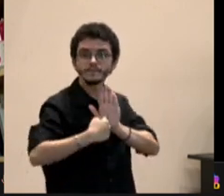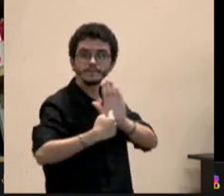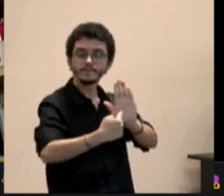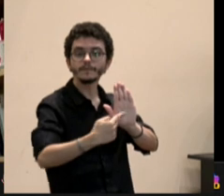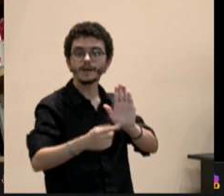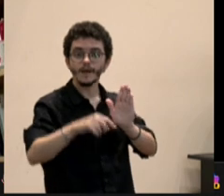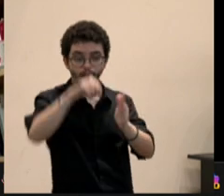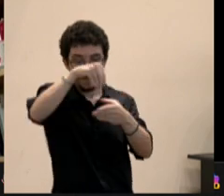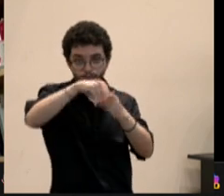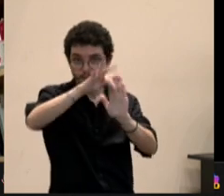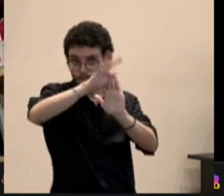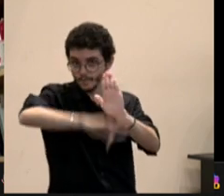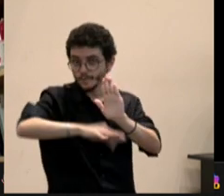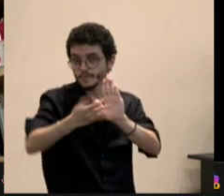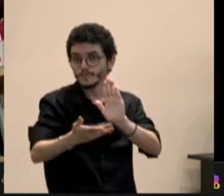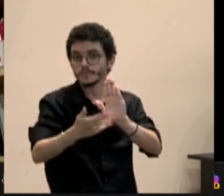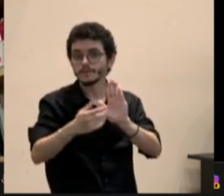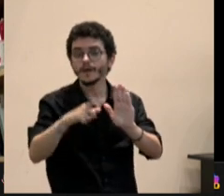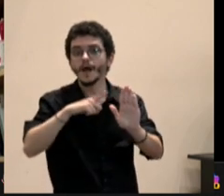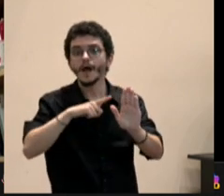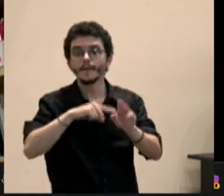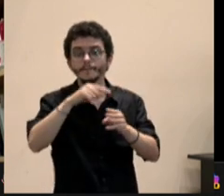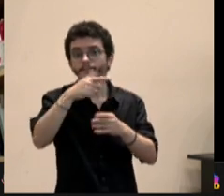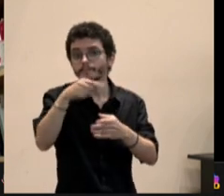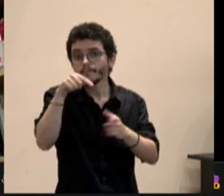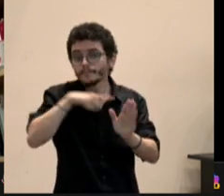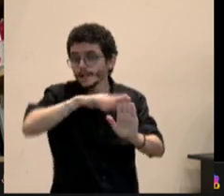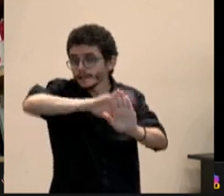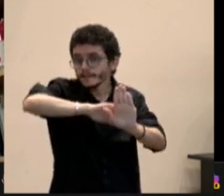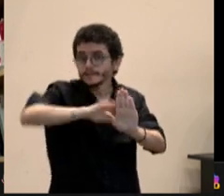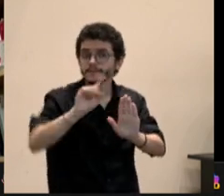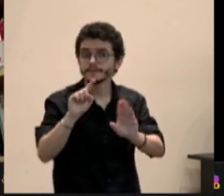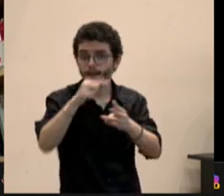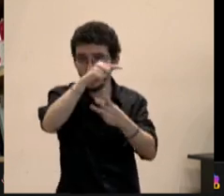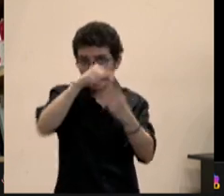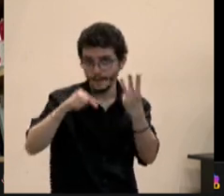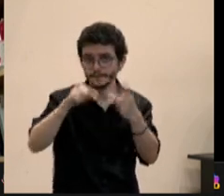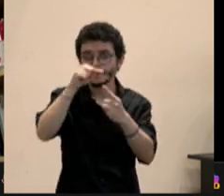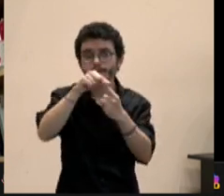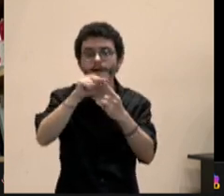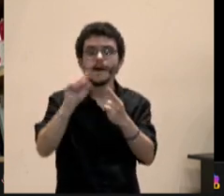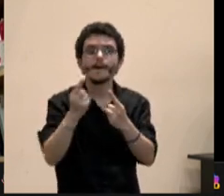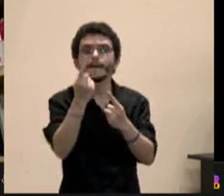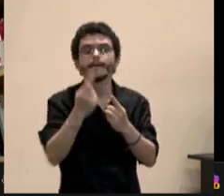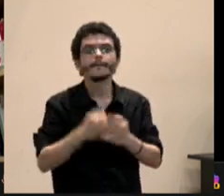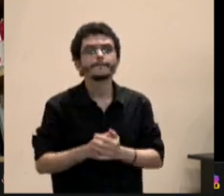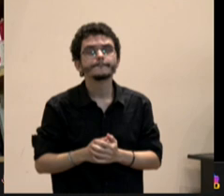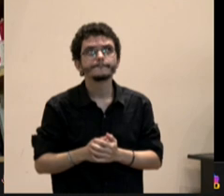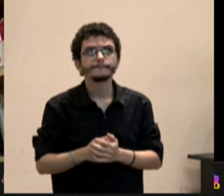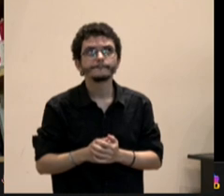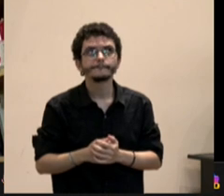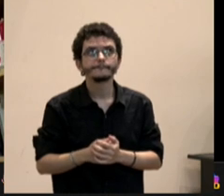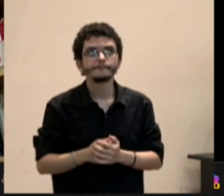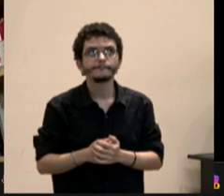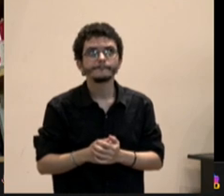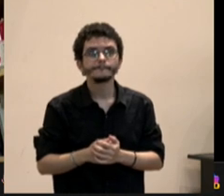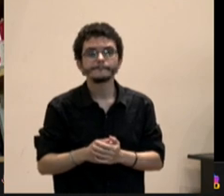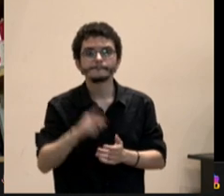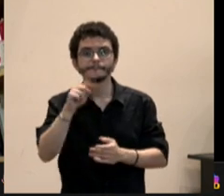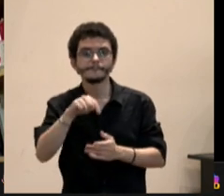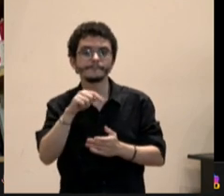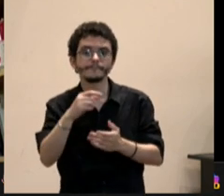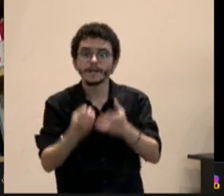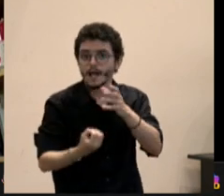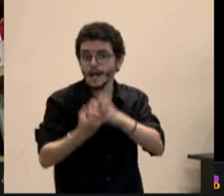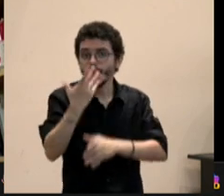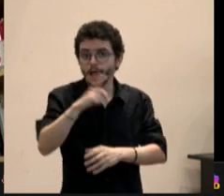da CONAI para três proposições, né? A primeira proposição é que seria, né, instituir uma